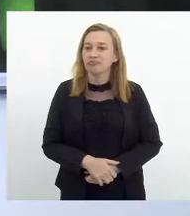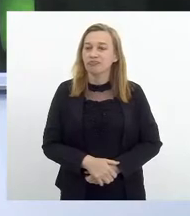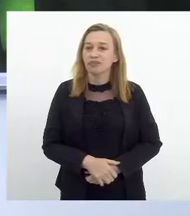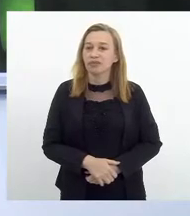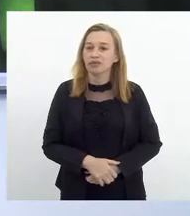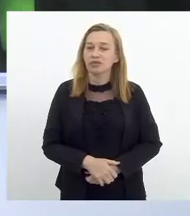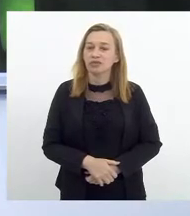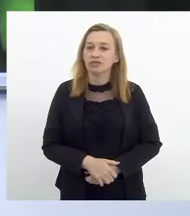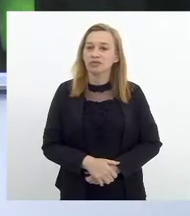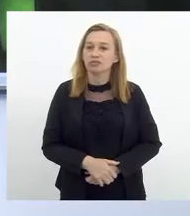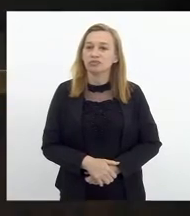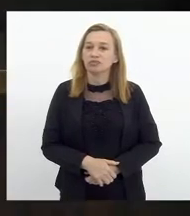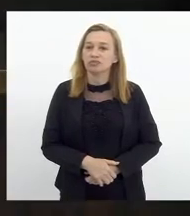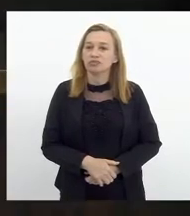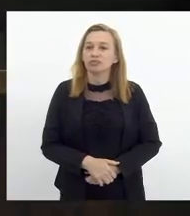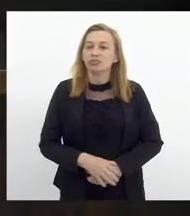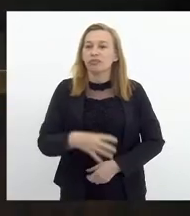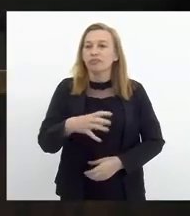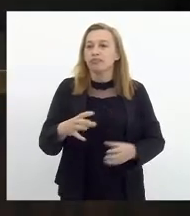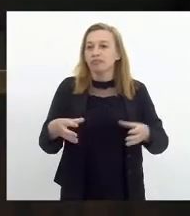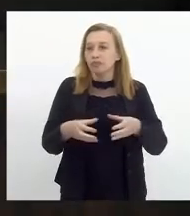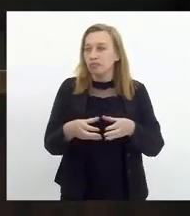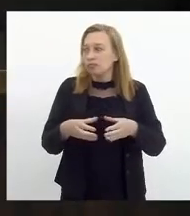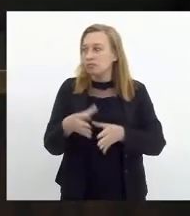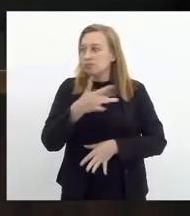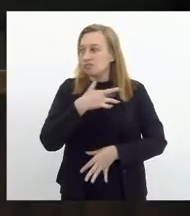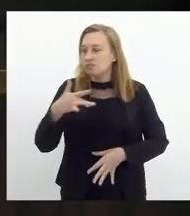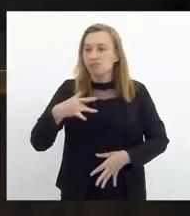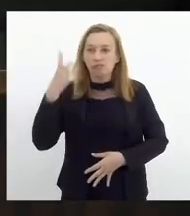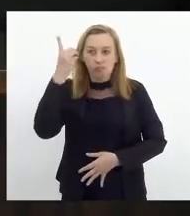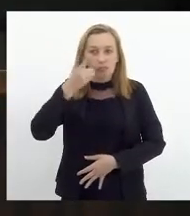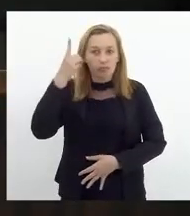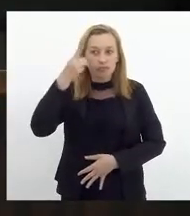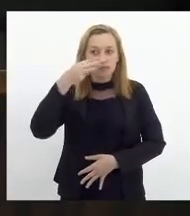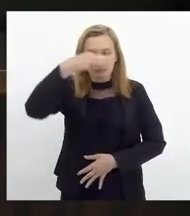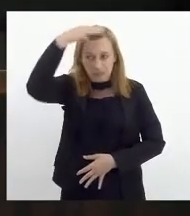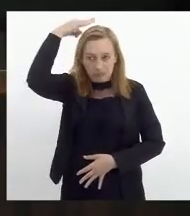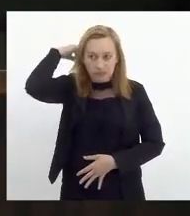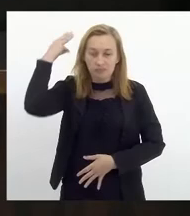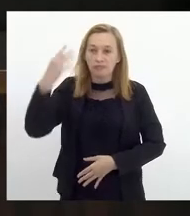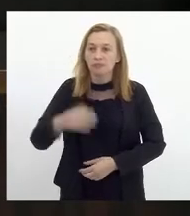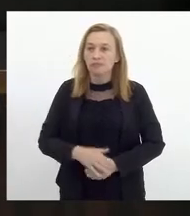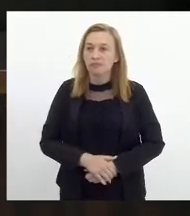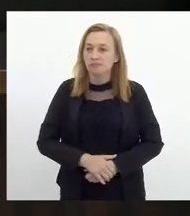contra as emendas. Pela Comissão de Saúde, deputada Marta Rocha.